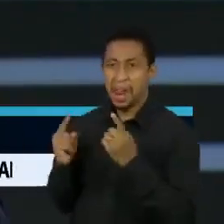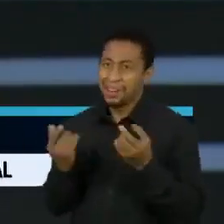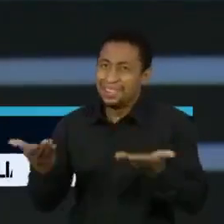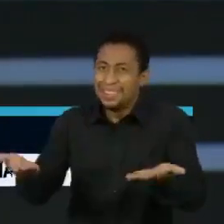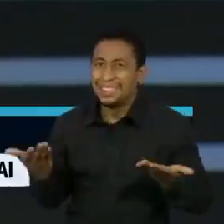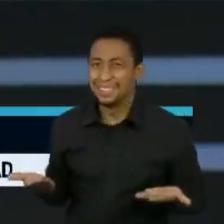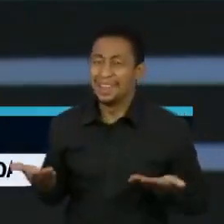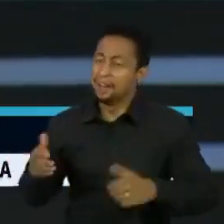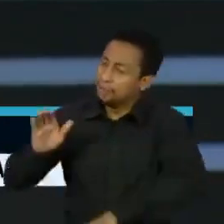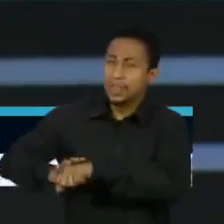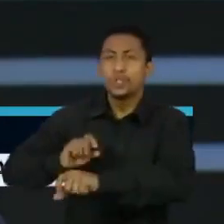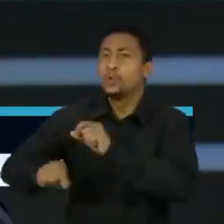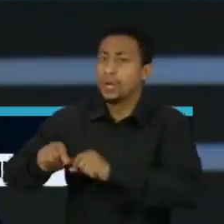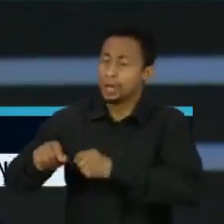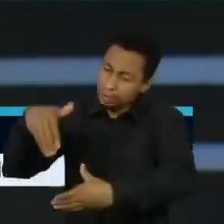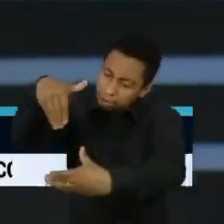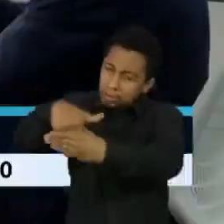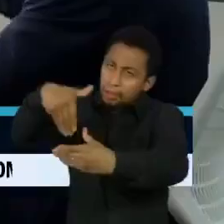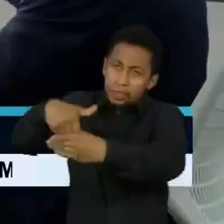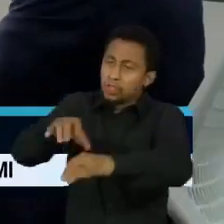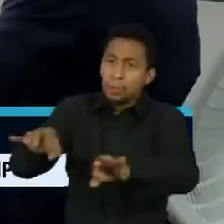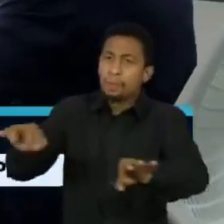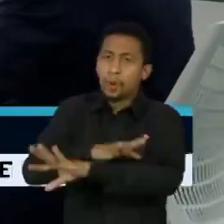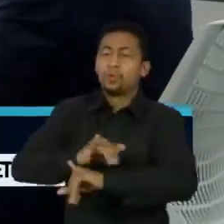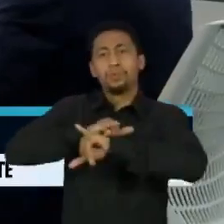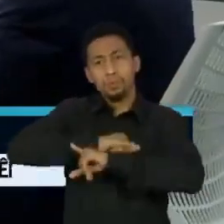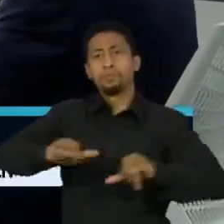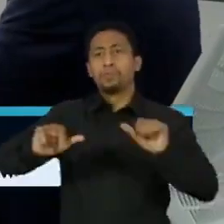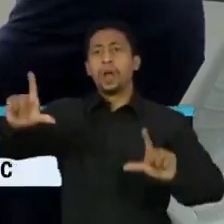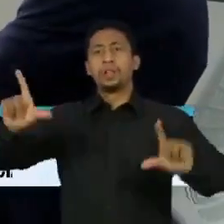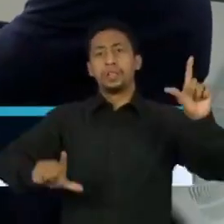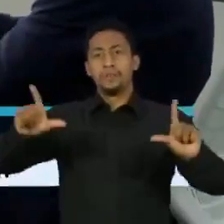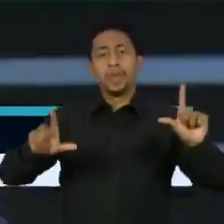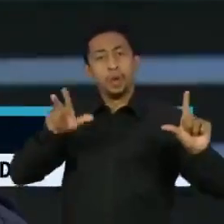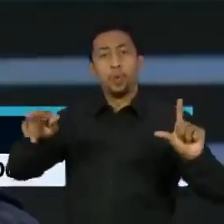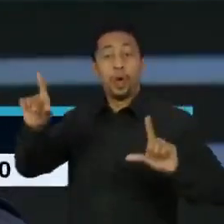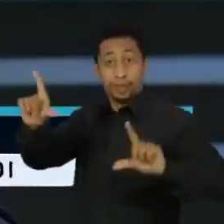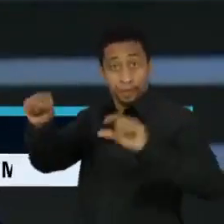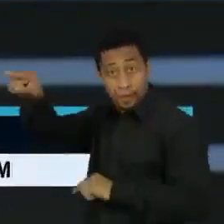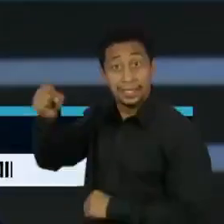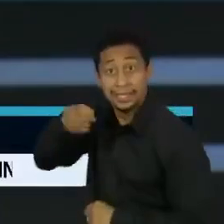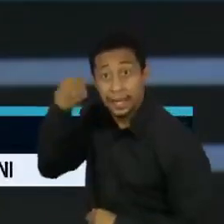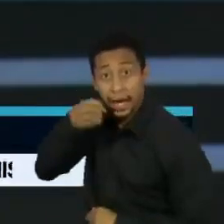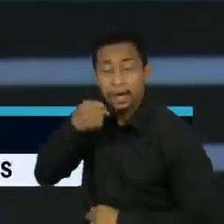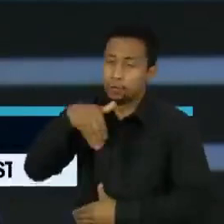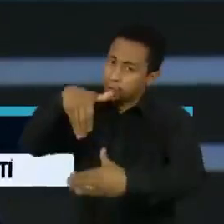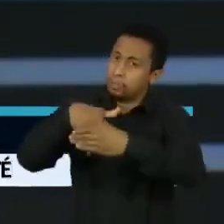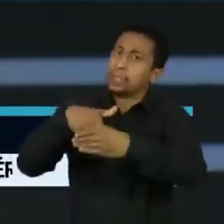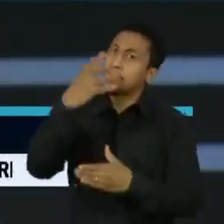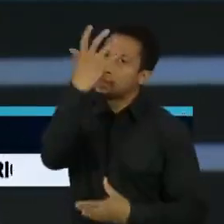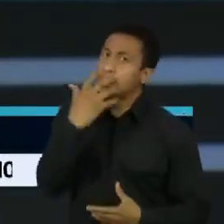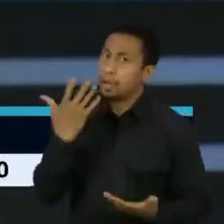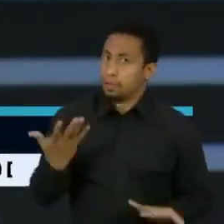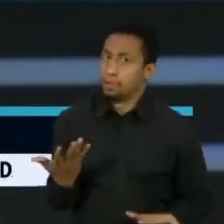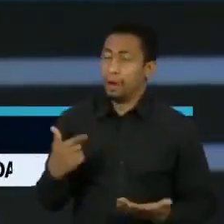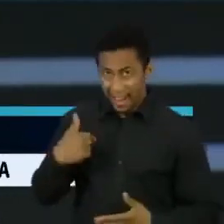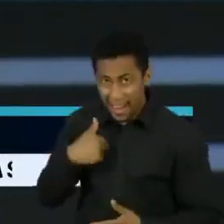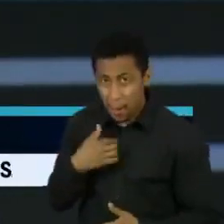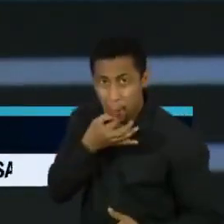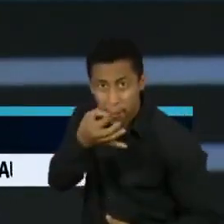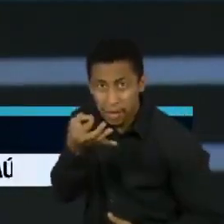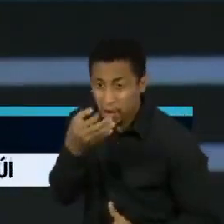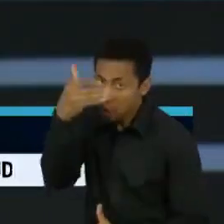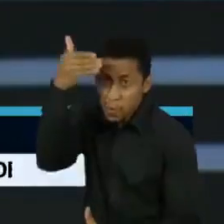prefeito seguinte a Sabatina isso e transmitir com a TV Senado faz e Sabatina séria e o programa provaria ele